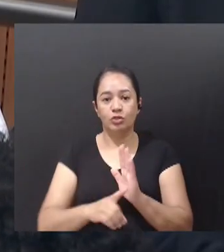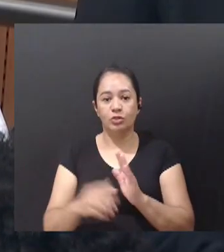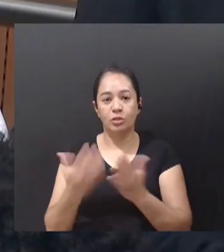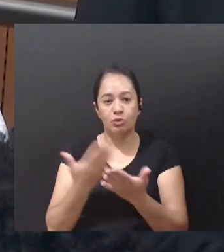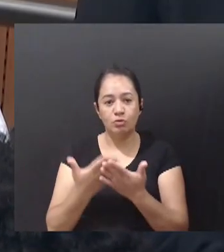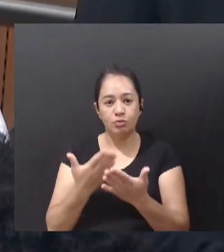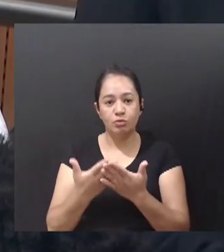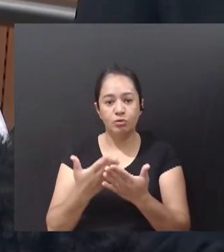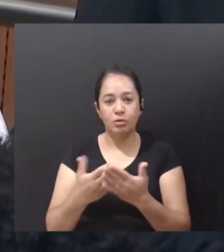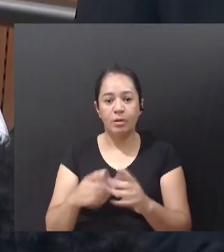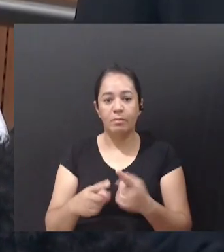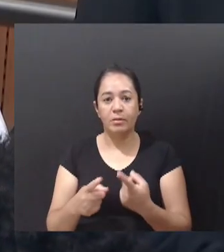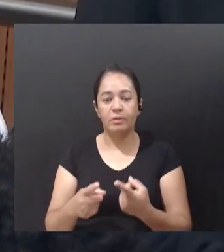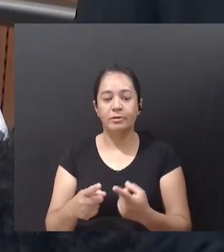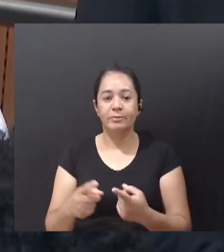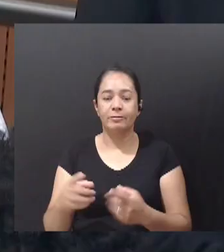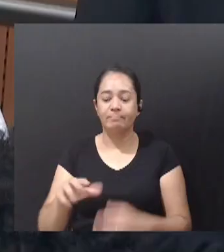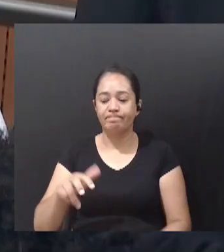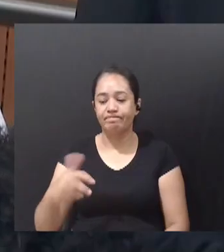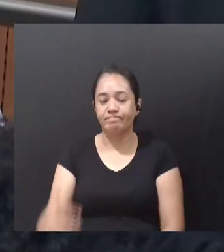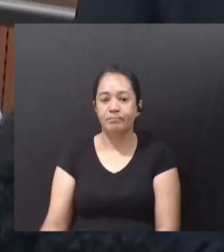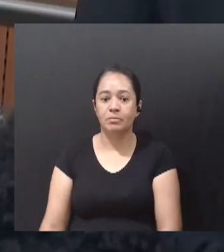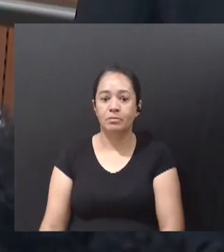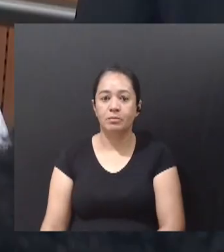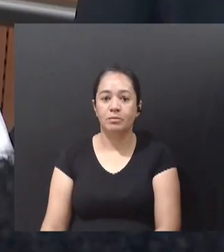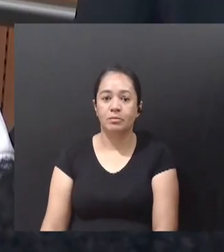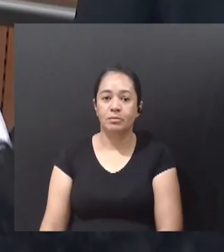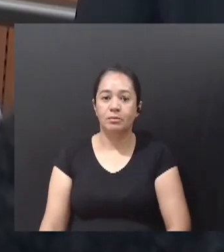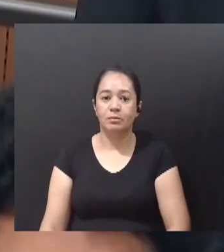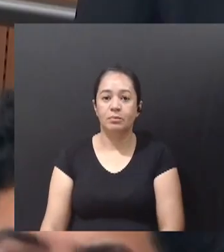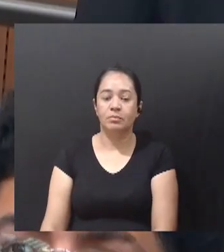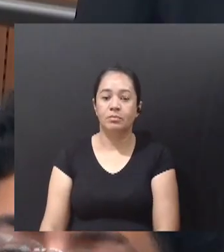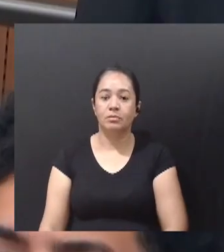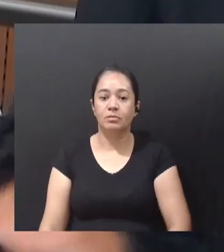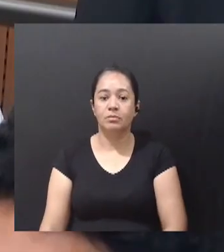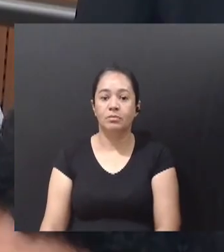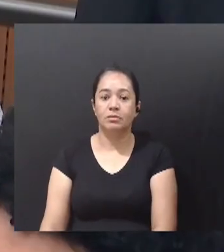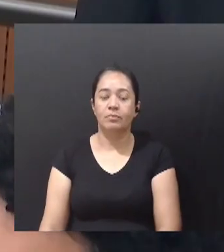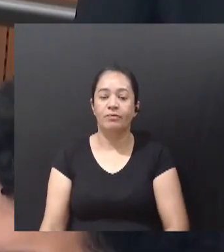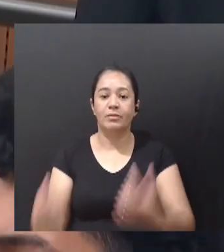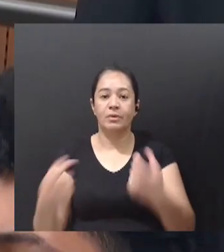teve a vida ceifada aos 15 anos de idade. Obviamente, não preciso falar que ele era negro, né?